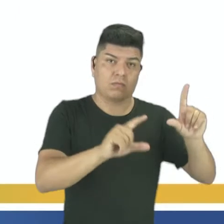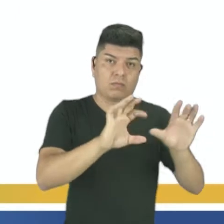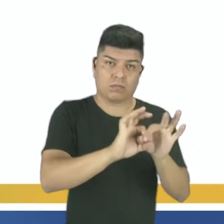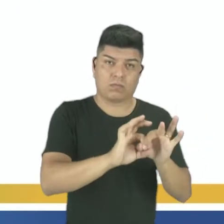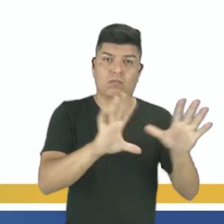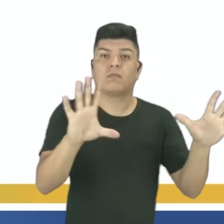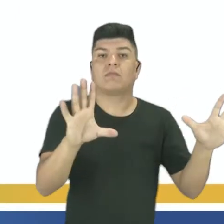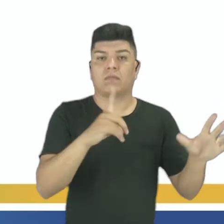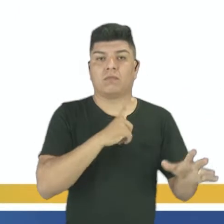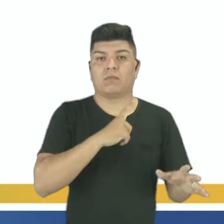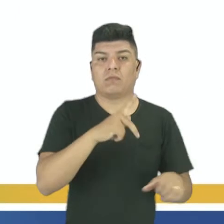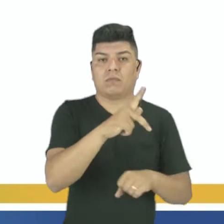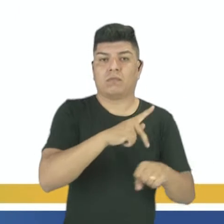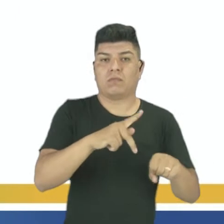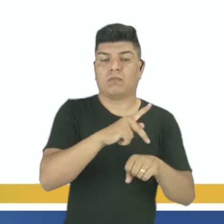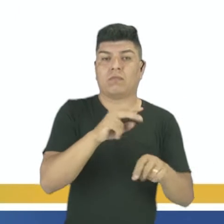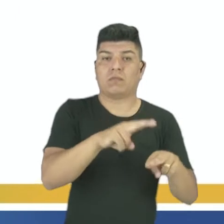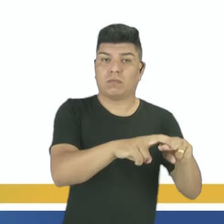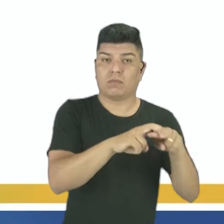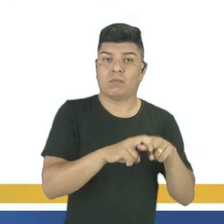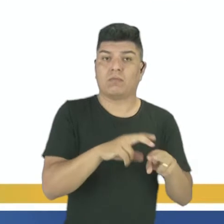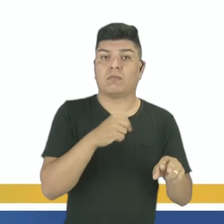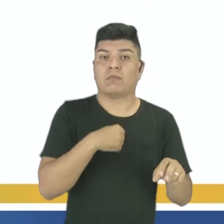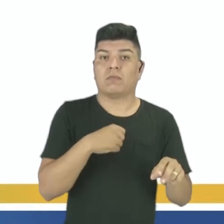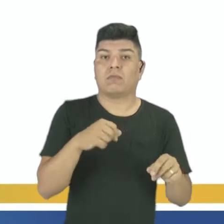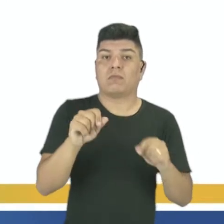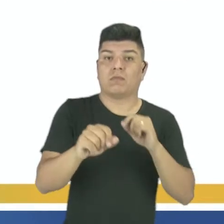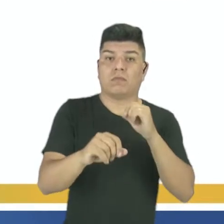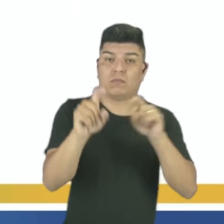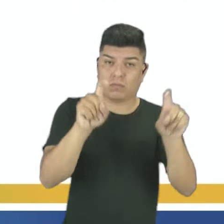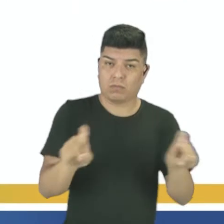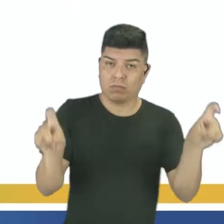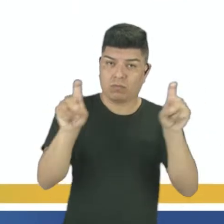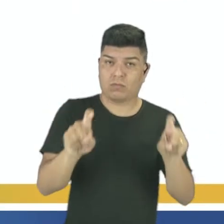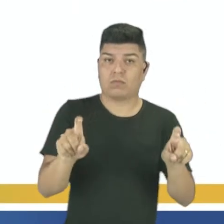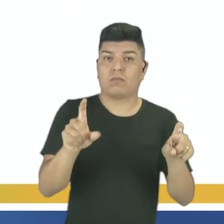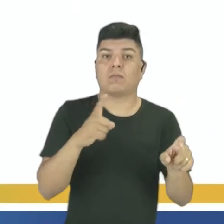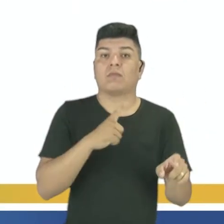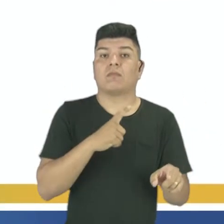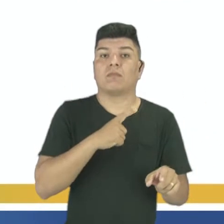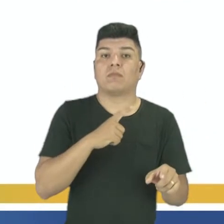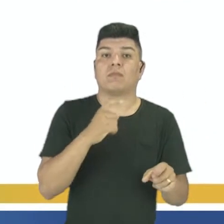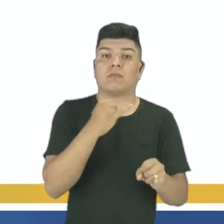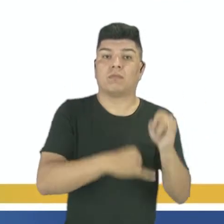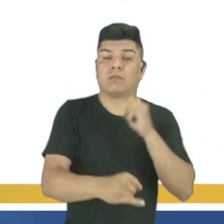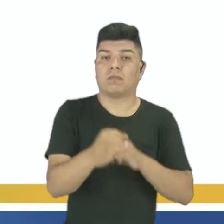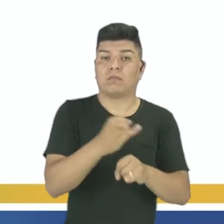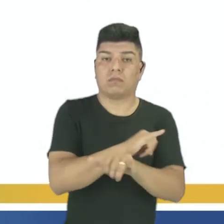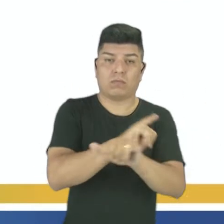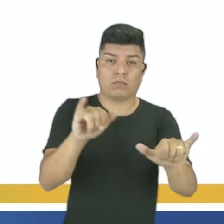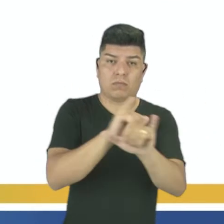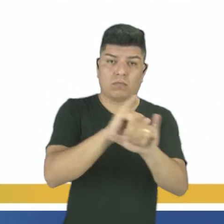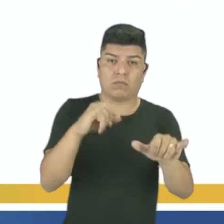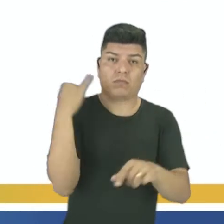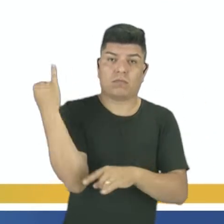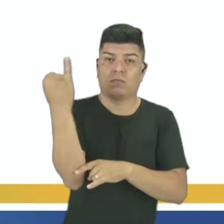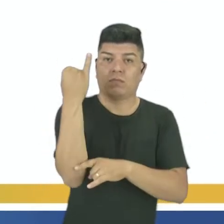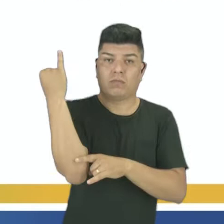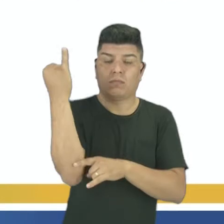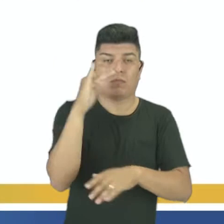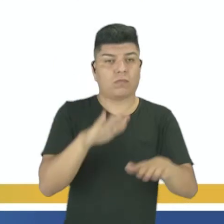aberta existentes no país. Porém, na rede mundial de computadores, informações que lhes interessem, muitas